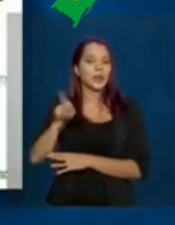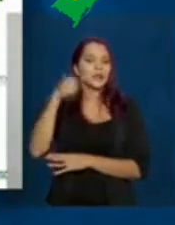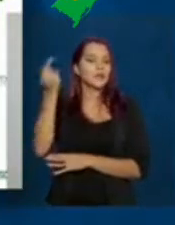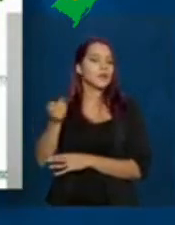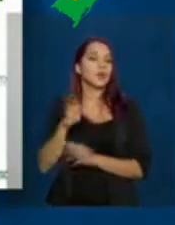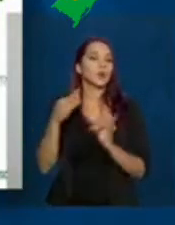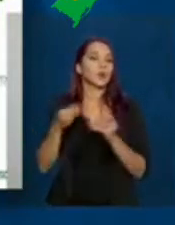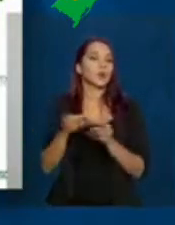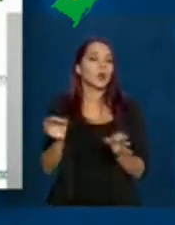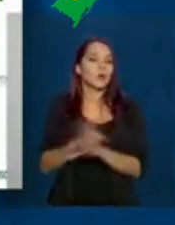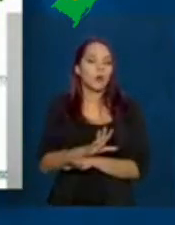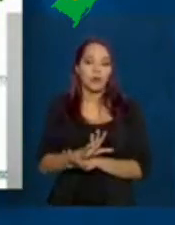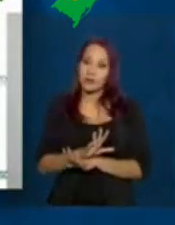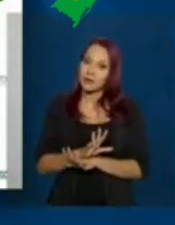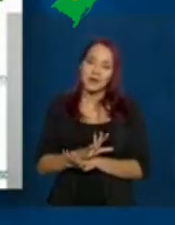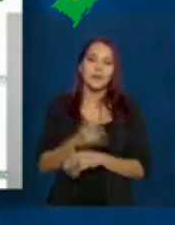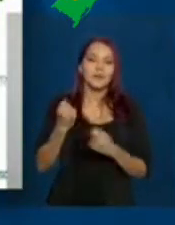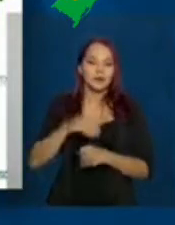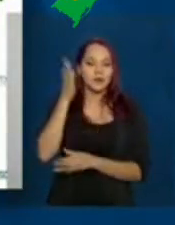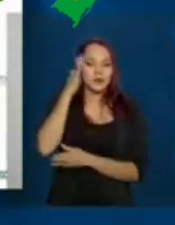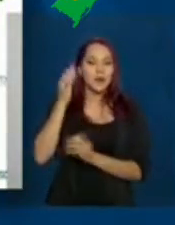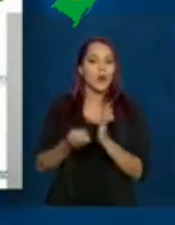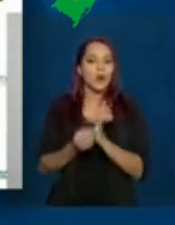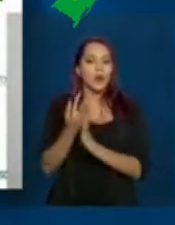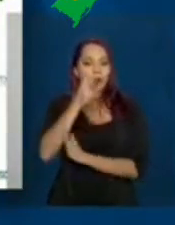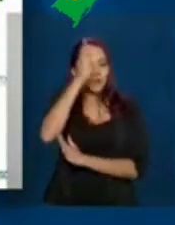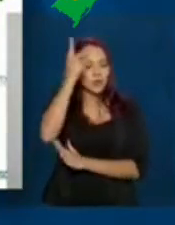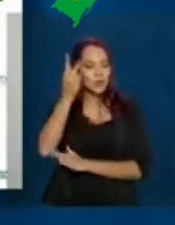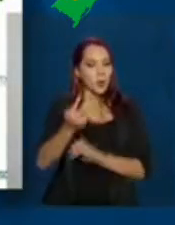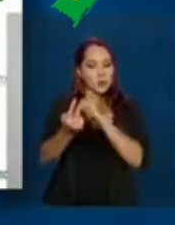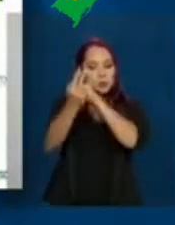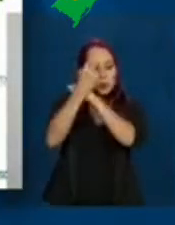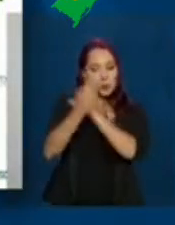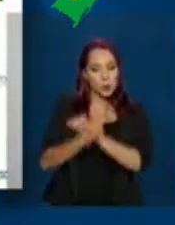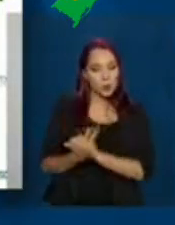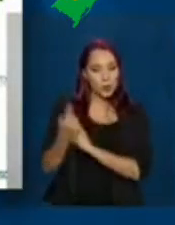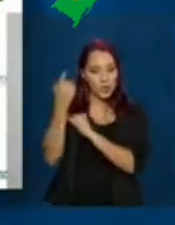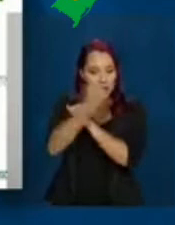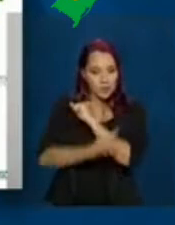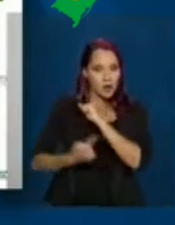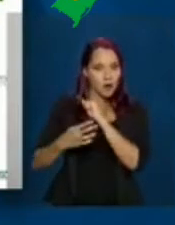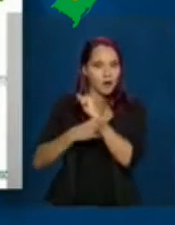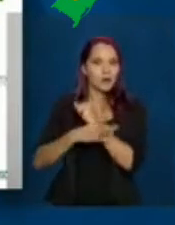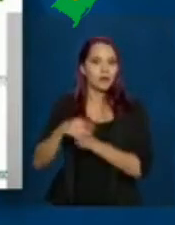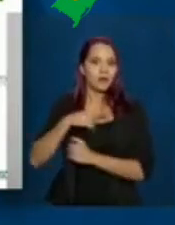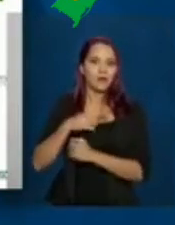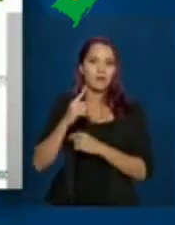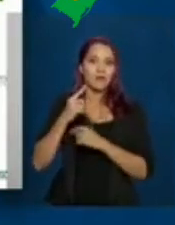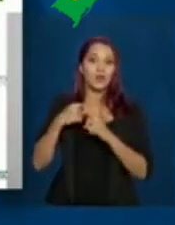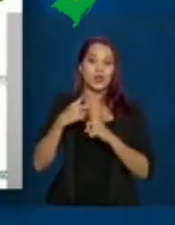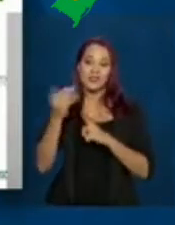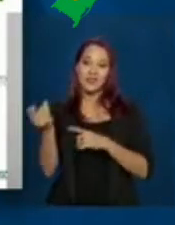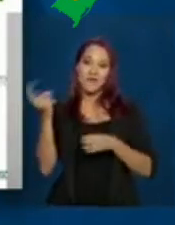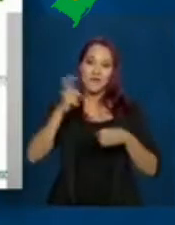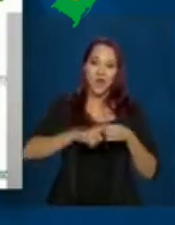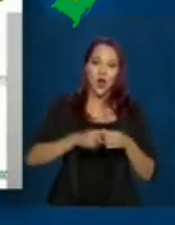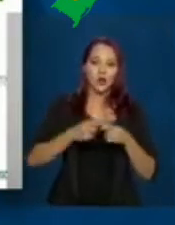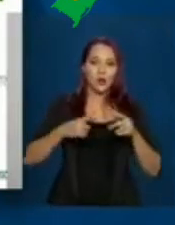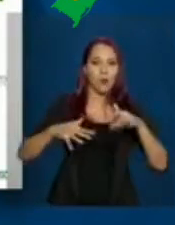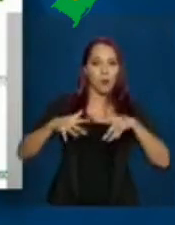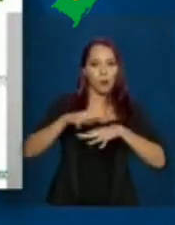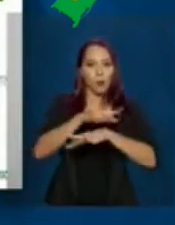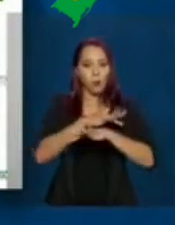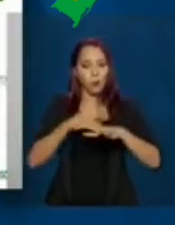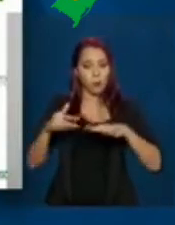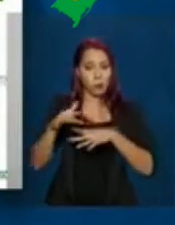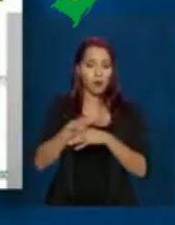tudo encerrado. Aí nós precisamos saber quantas pessoas têm imunidade, porque ao voltar à dinâmica social intensa,